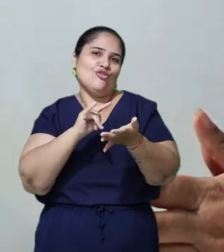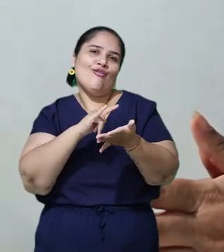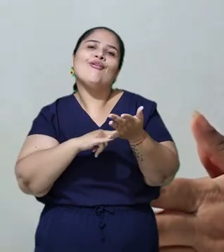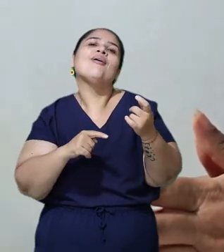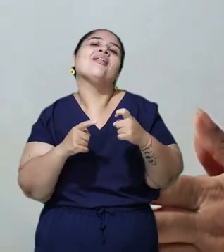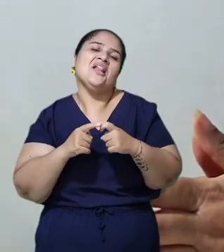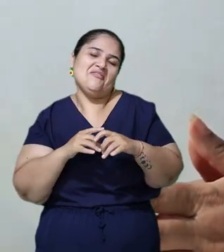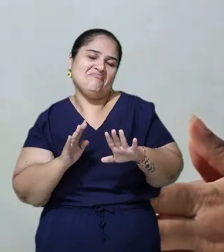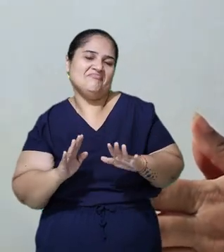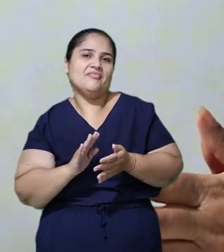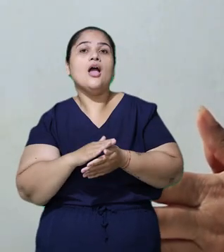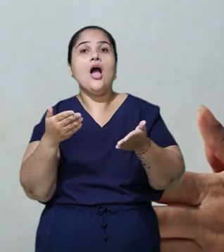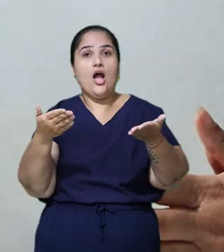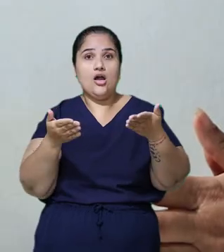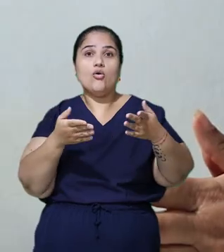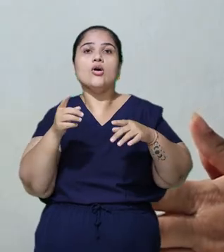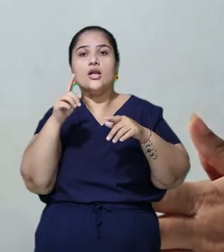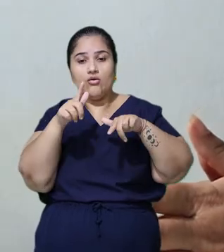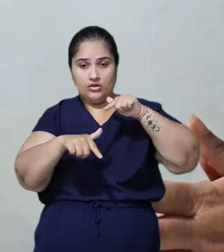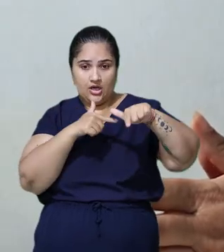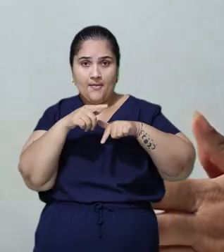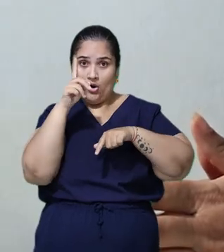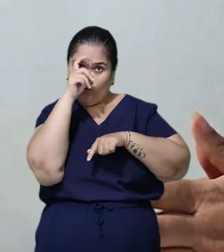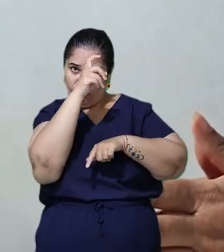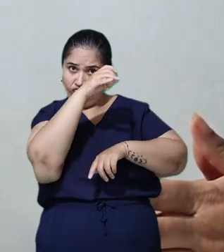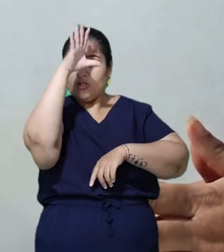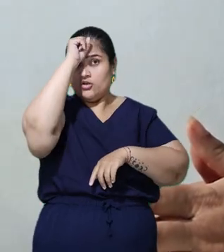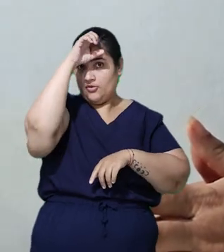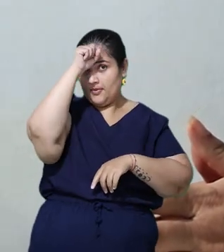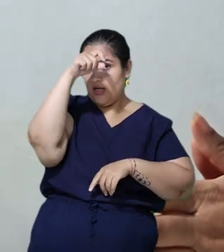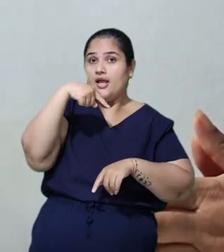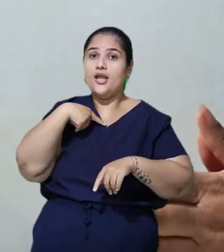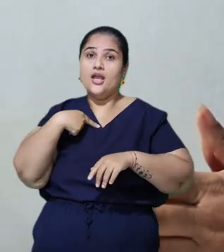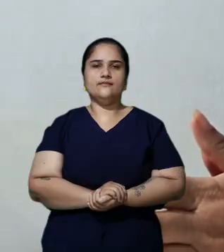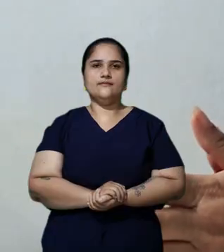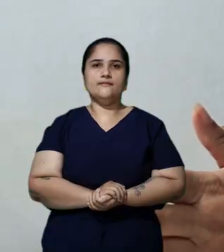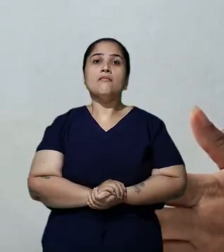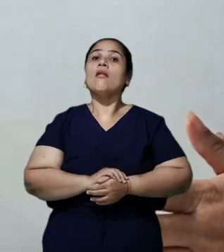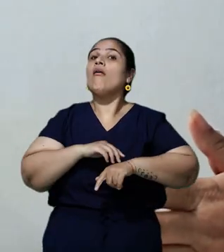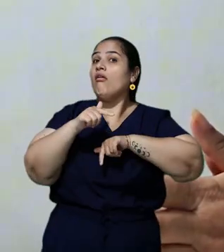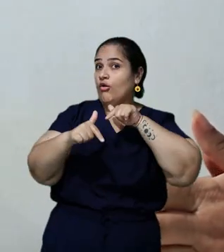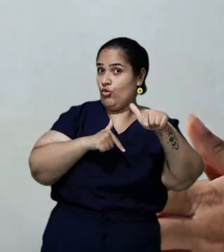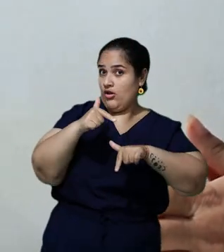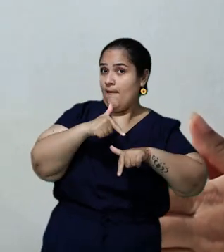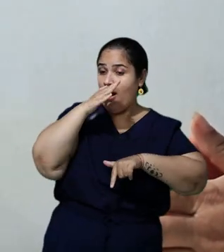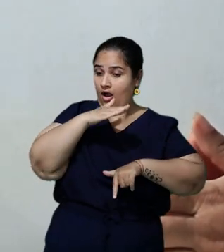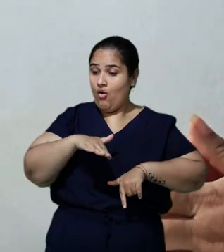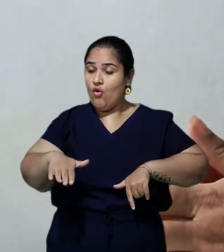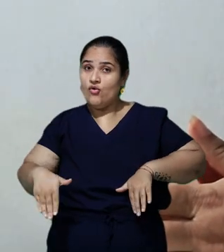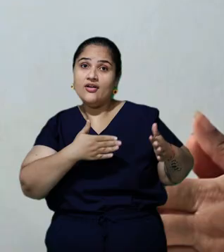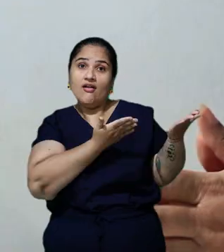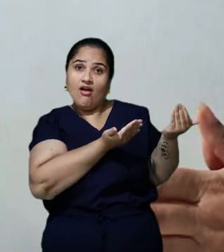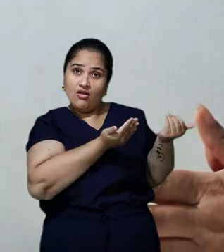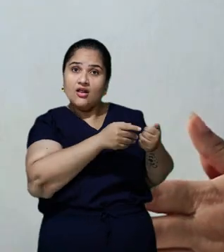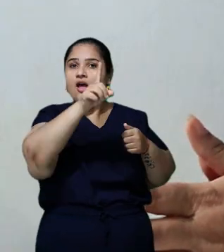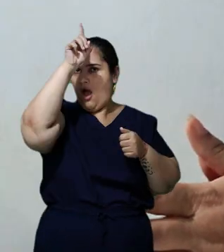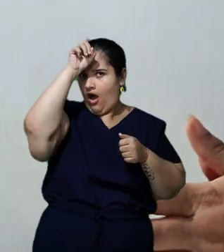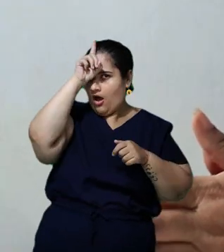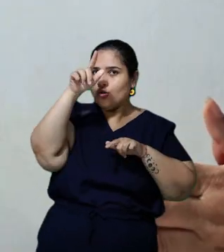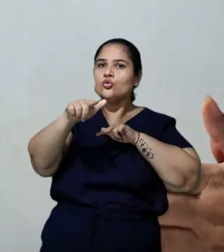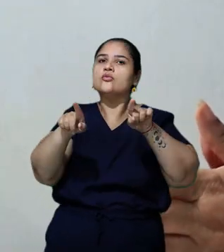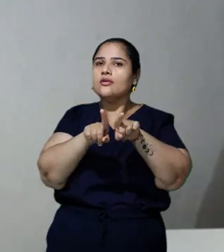trabalho com dificuldade de aprendizado, sou a terapeuta do aprendizado. Trabalho com crianças, adolescentes e adultos que